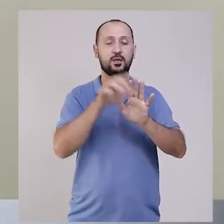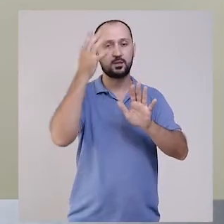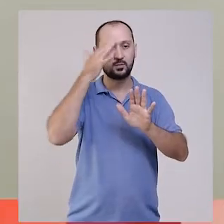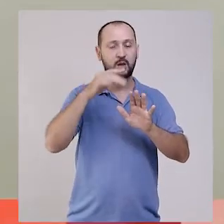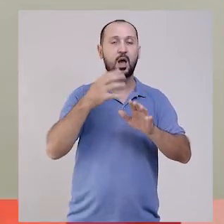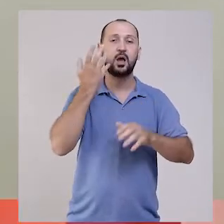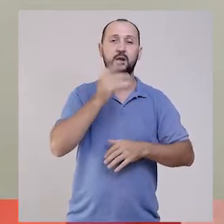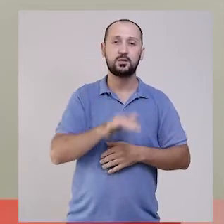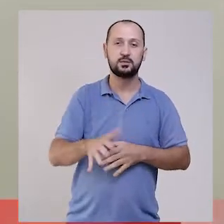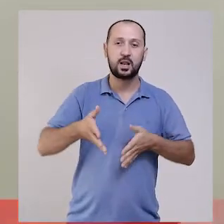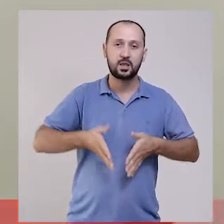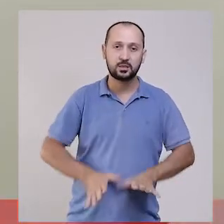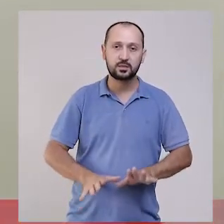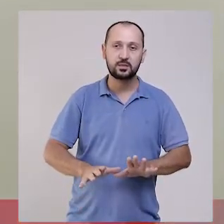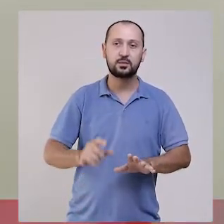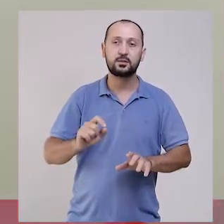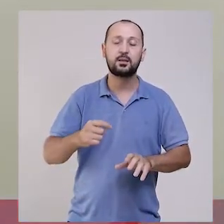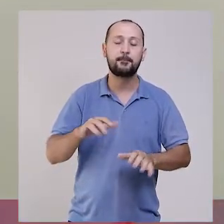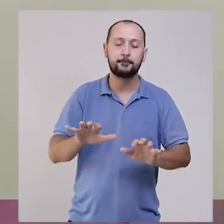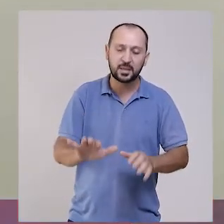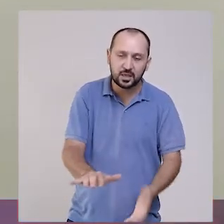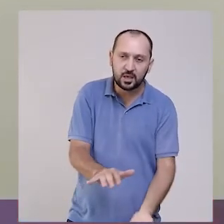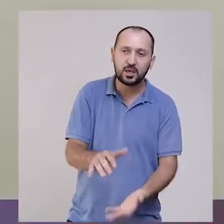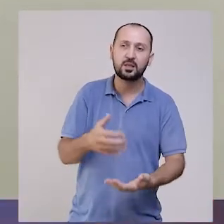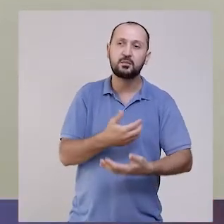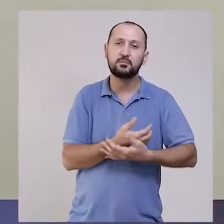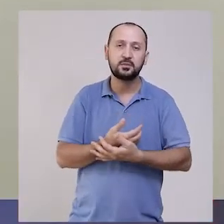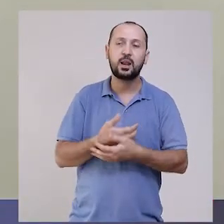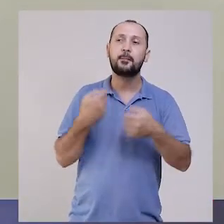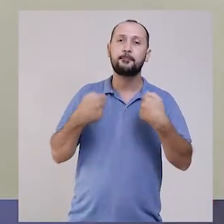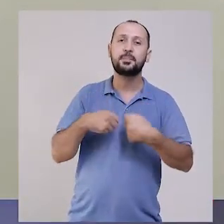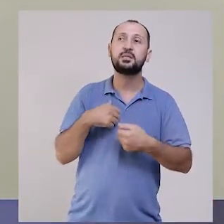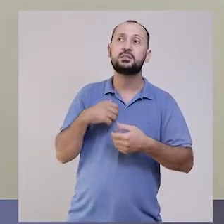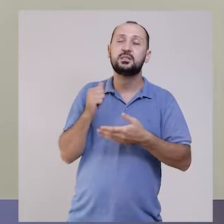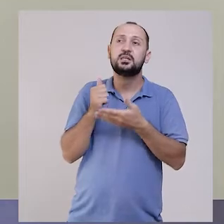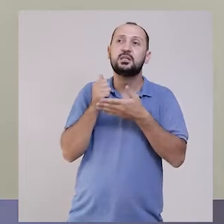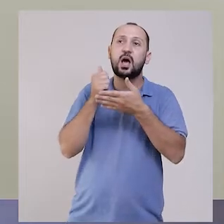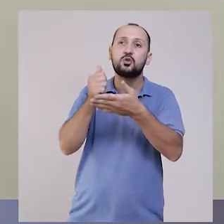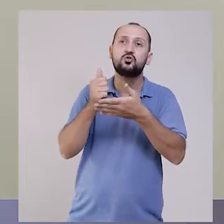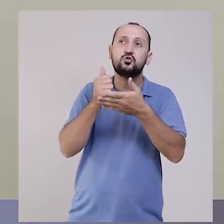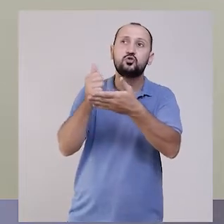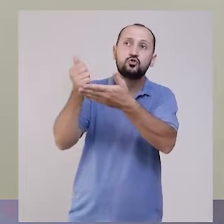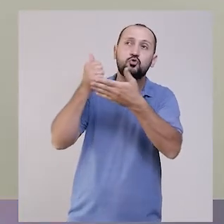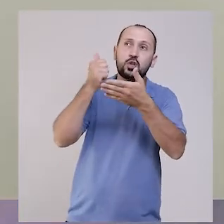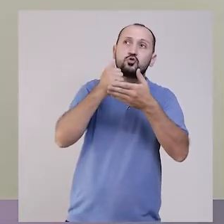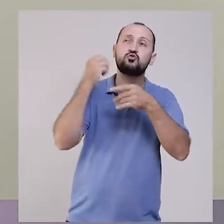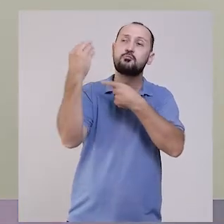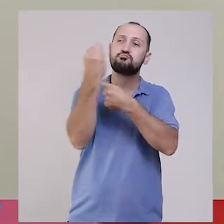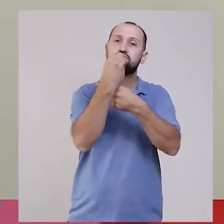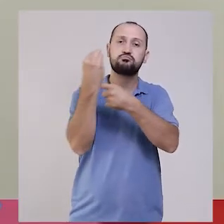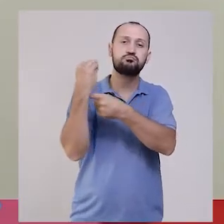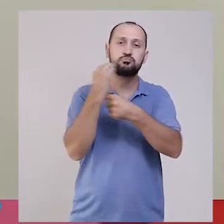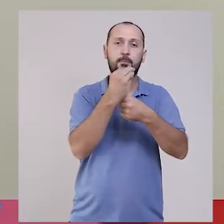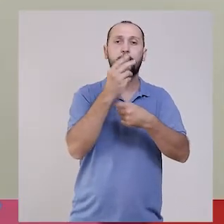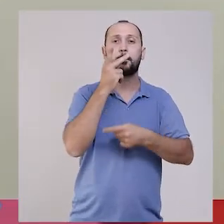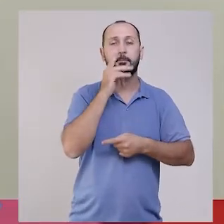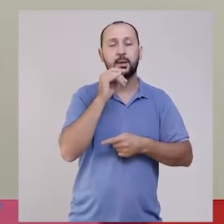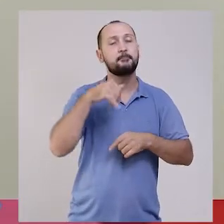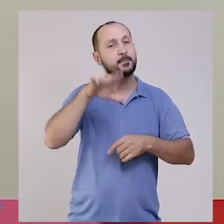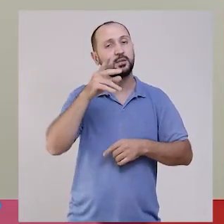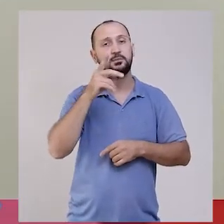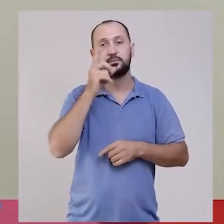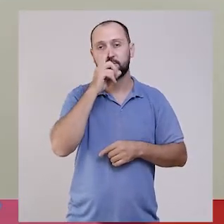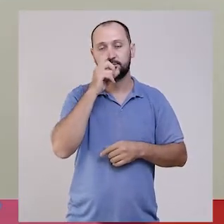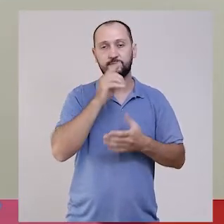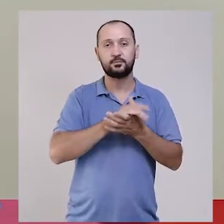nasce indefesa, pequena, totalmente dependente e necessita dos pais, principalmente da mãe. A maneira que a pessoa